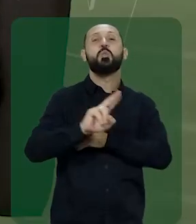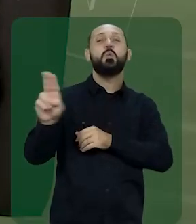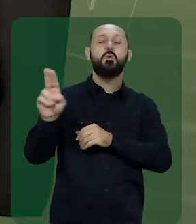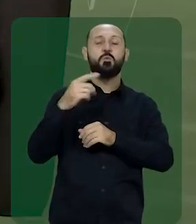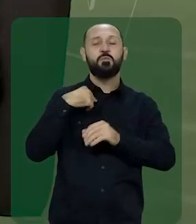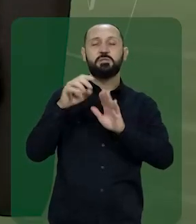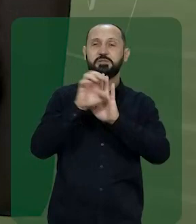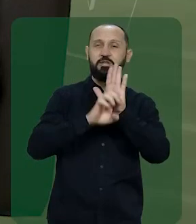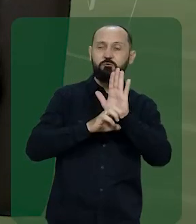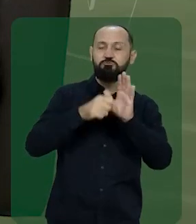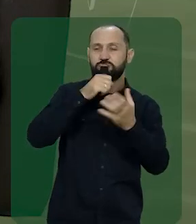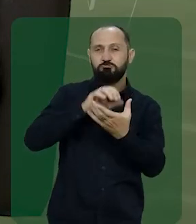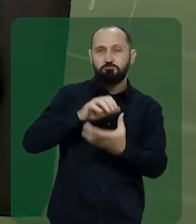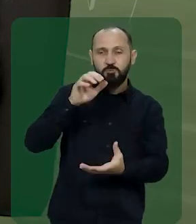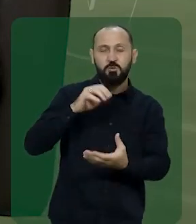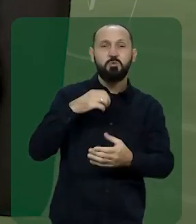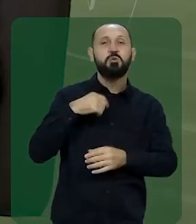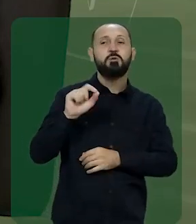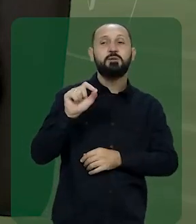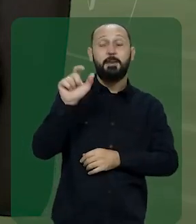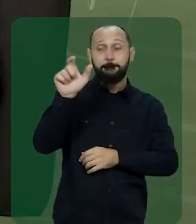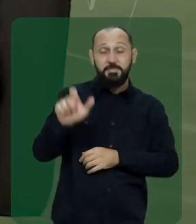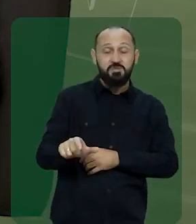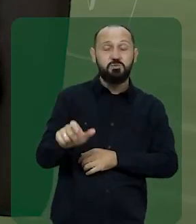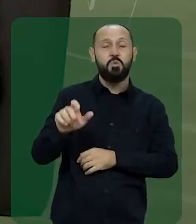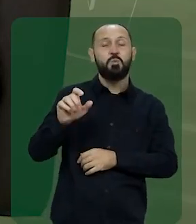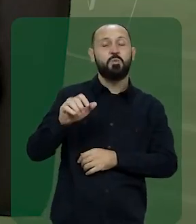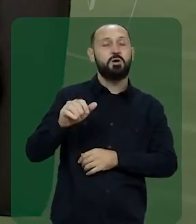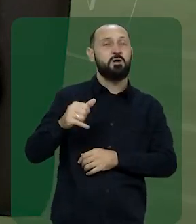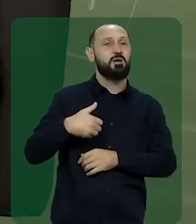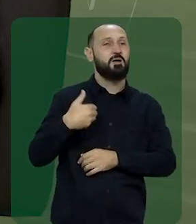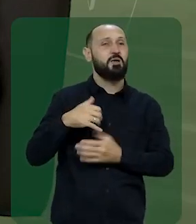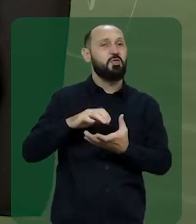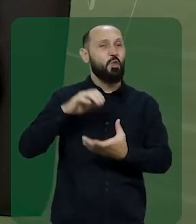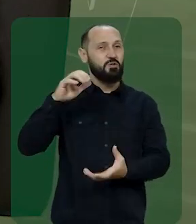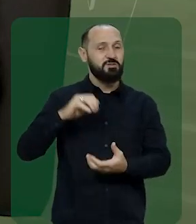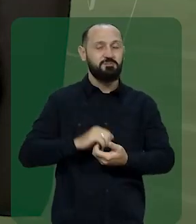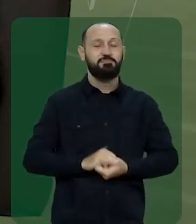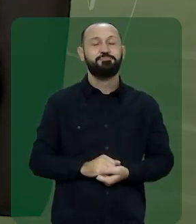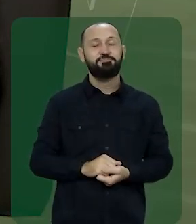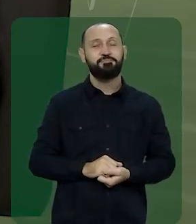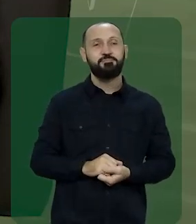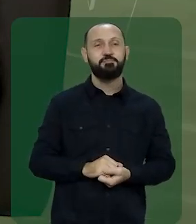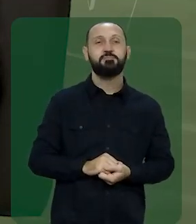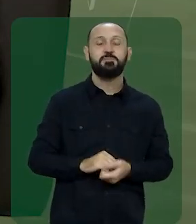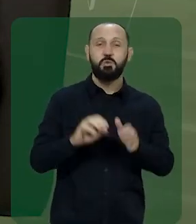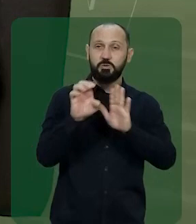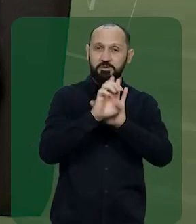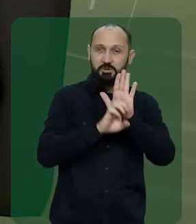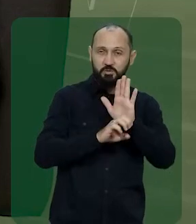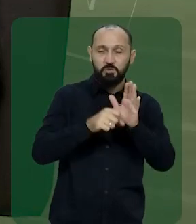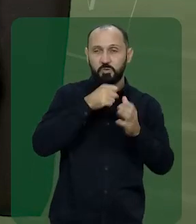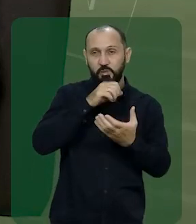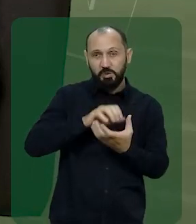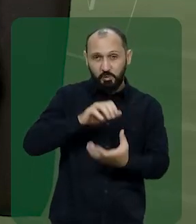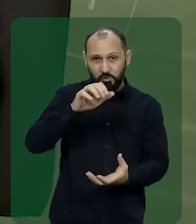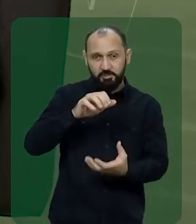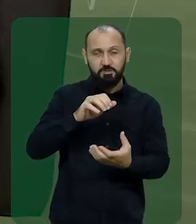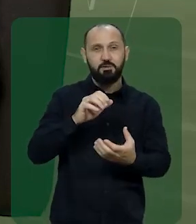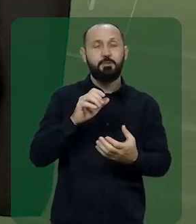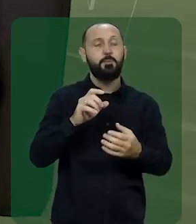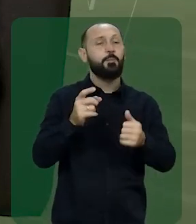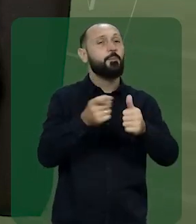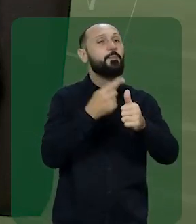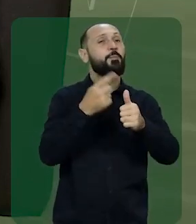desconhecem o estatuto, que agora chama-se Estatuto da Pessoa Idosa. Se a senhora quer falar um pouquinho por que mudou esse nome de Estatuto do